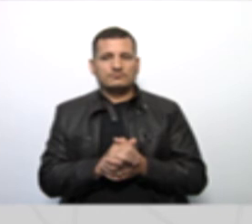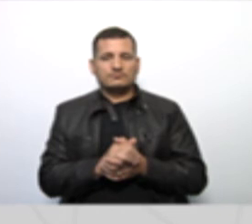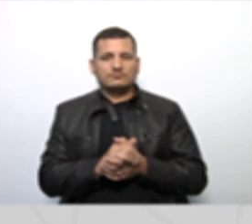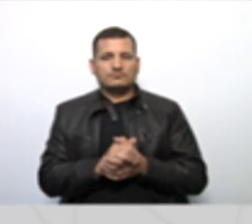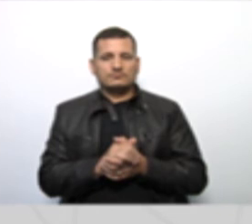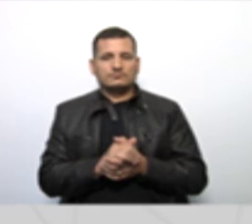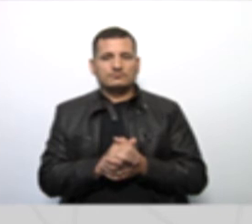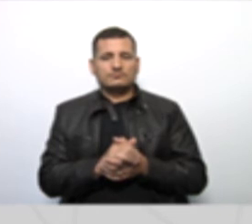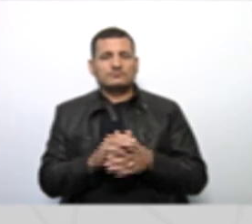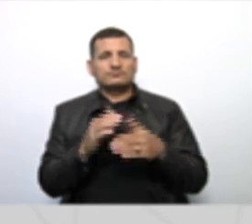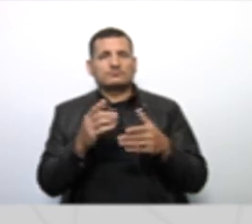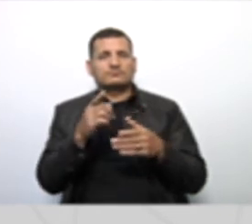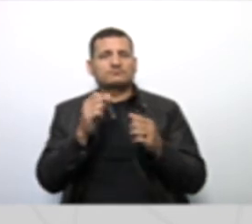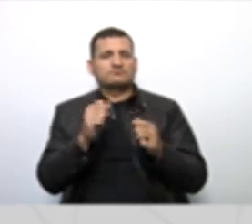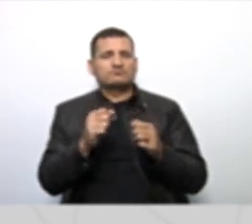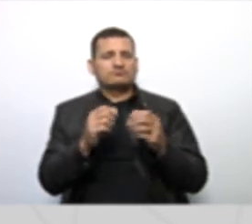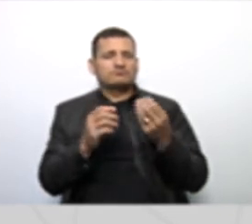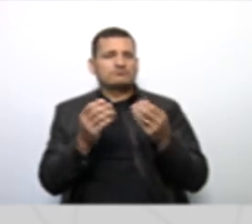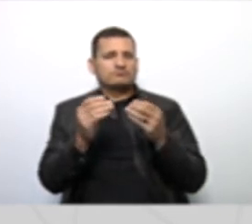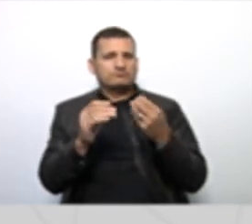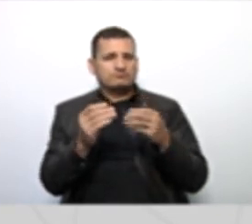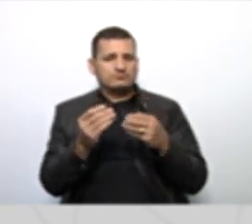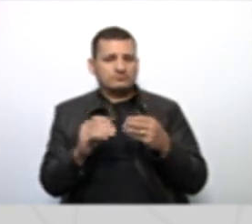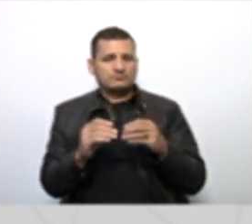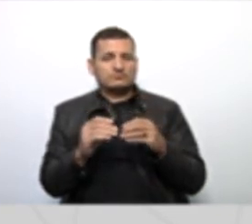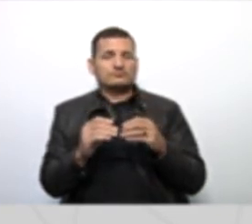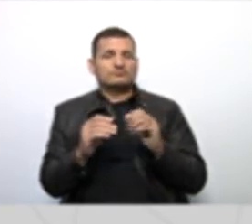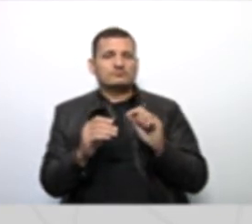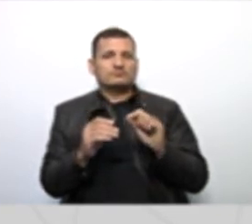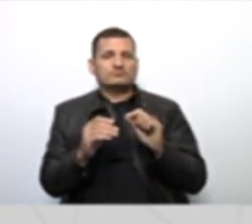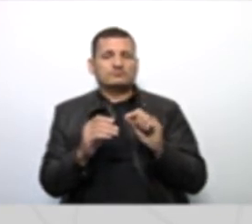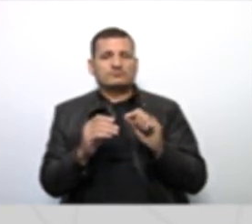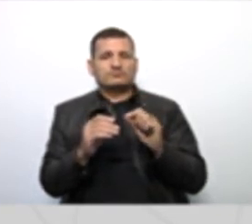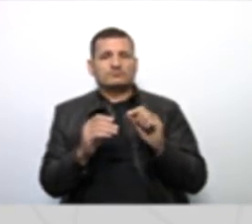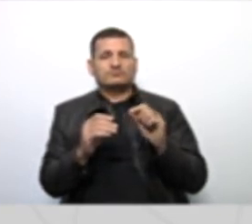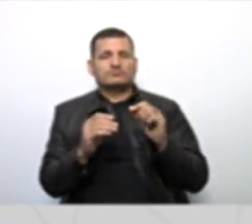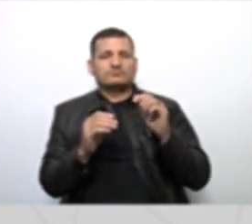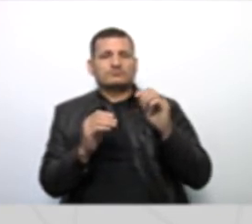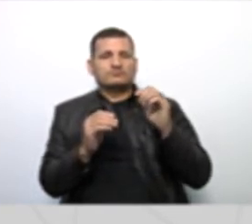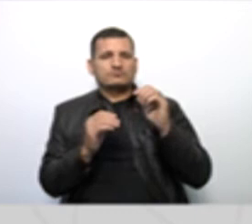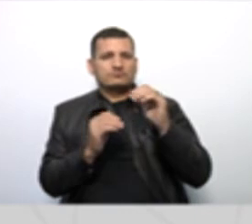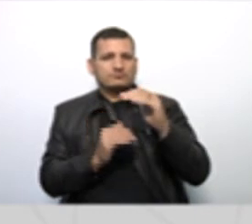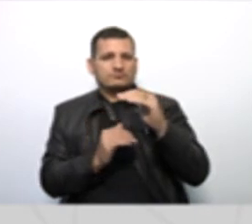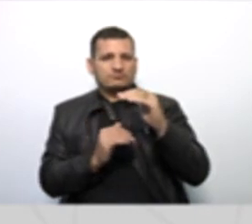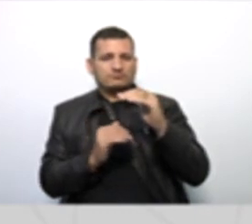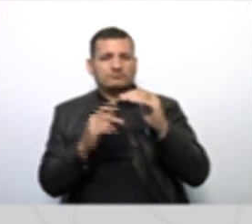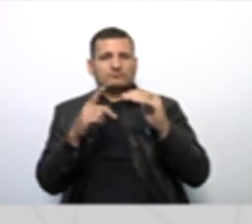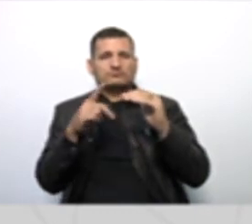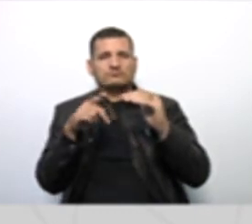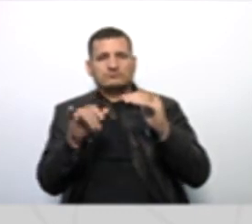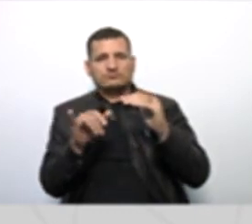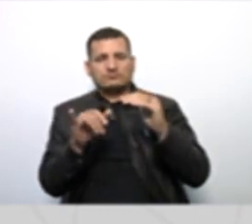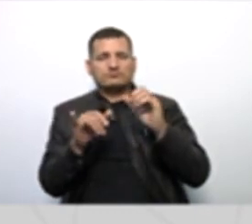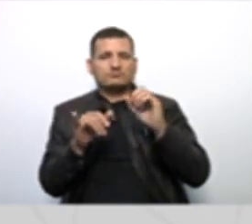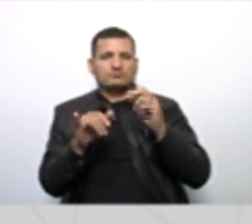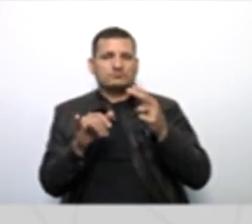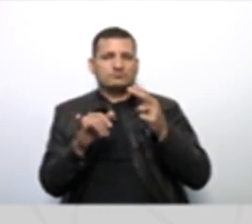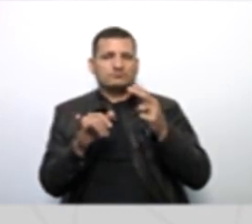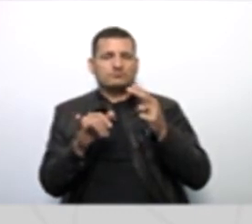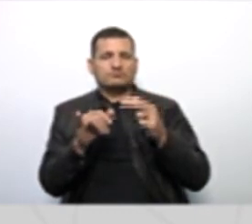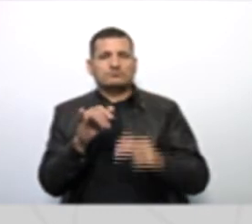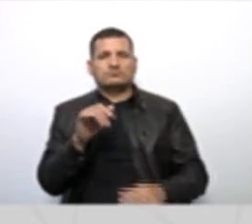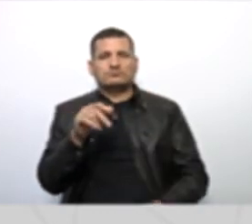Então, você pode adicionar instruções a partir do código Python ou do arquivo KV de